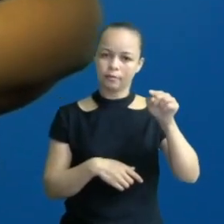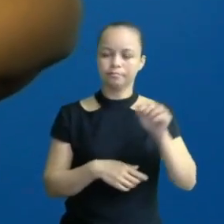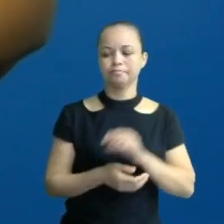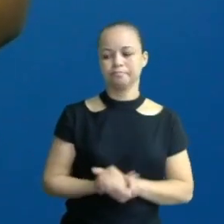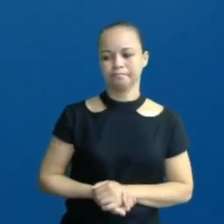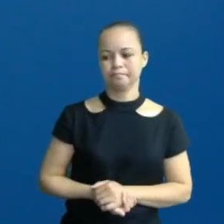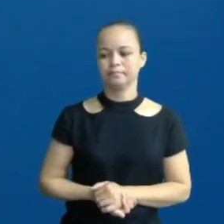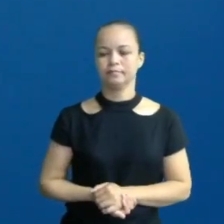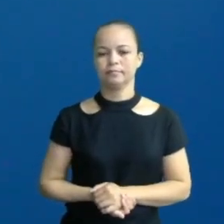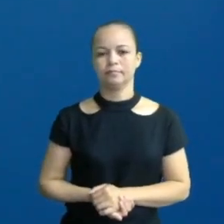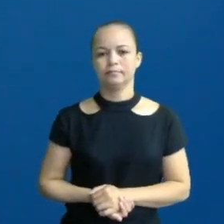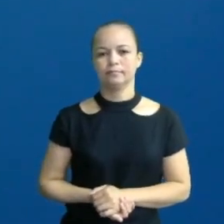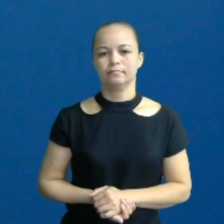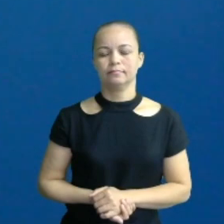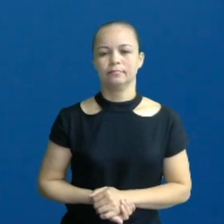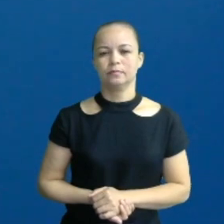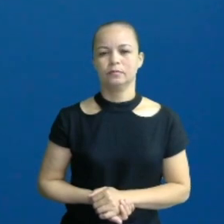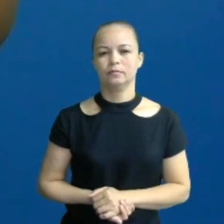bom?